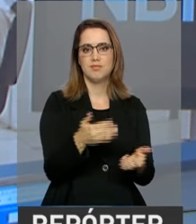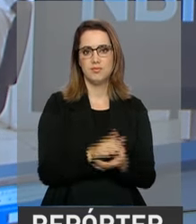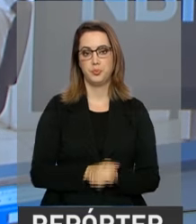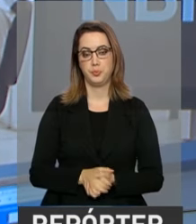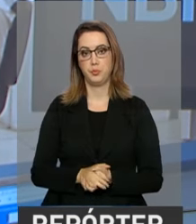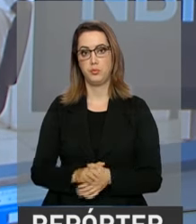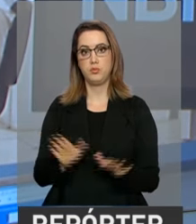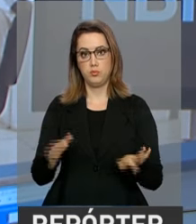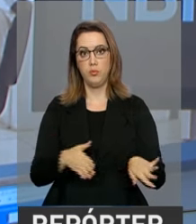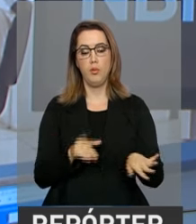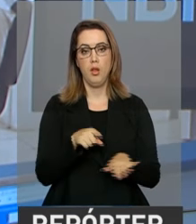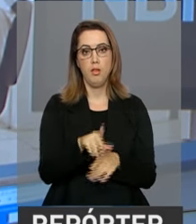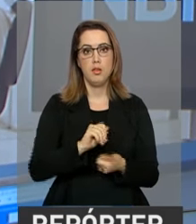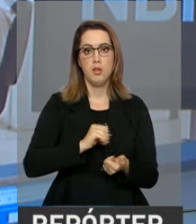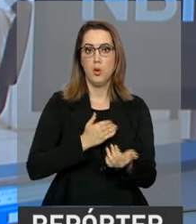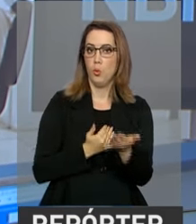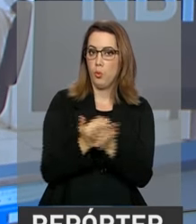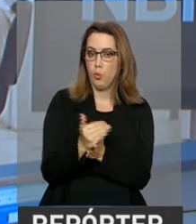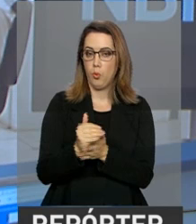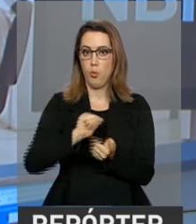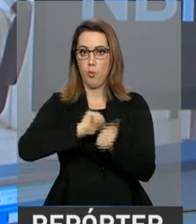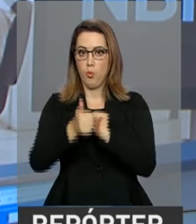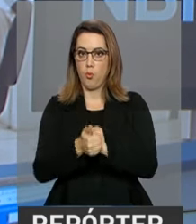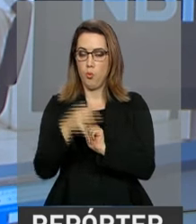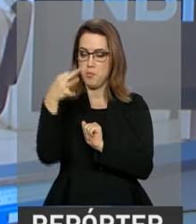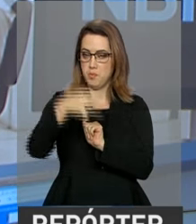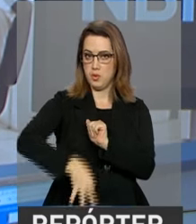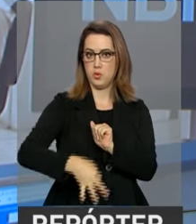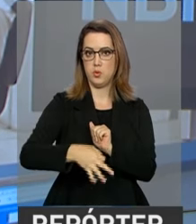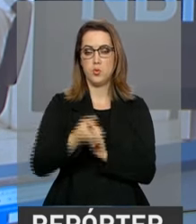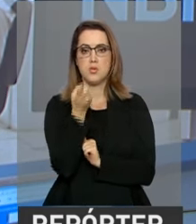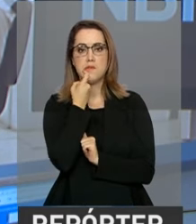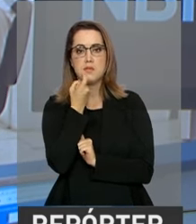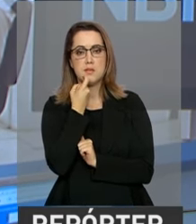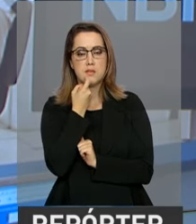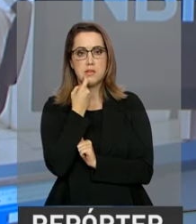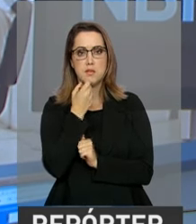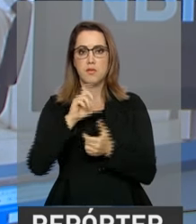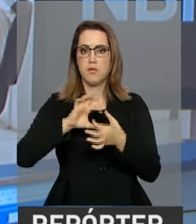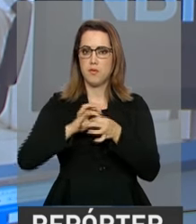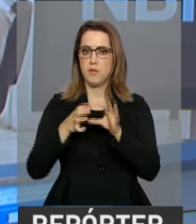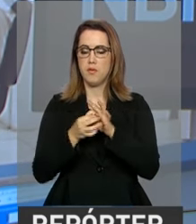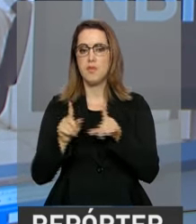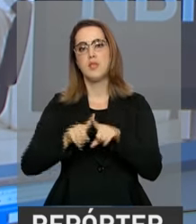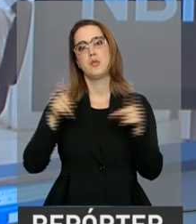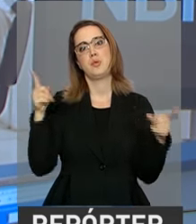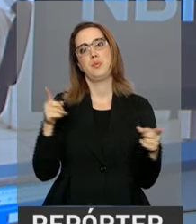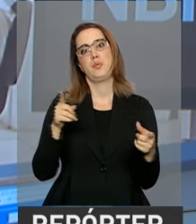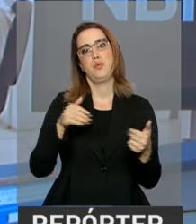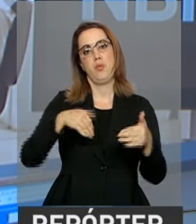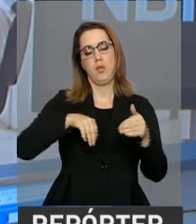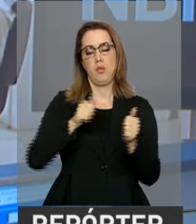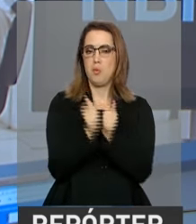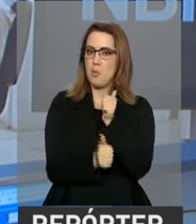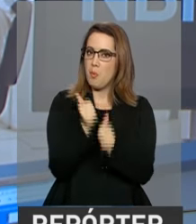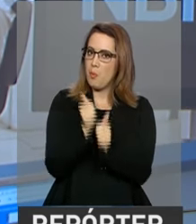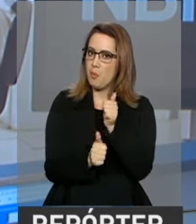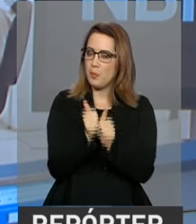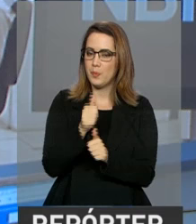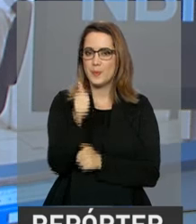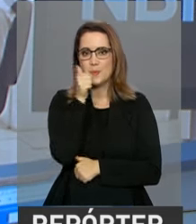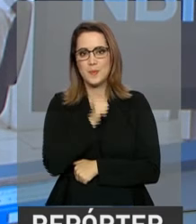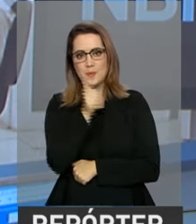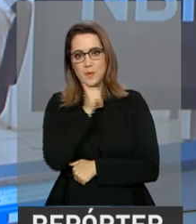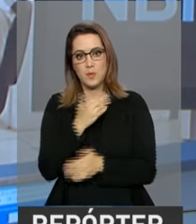abertura oficial das olimpíadas está marcada para a noite de sexta-feira o futebol feminino é quem vai dar o pontapé